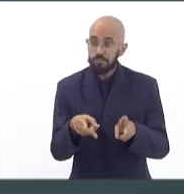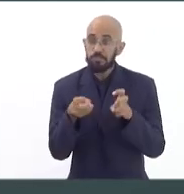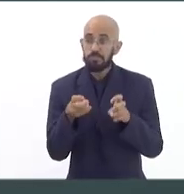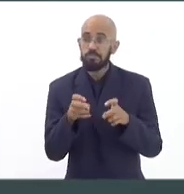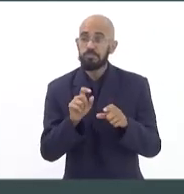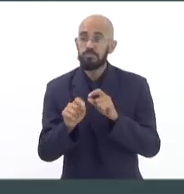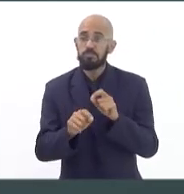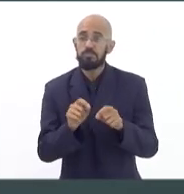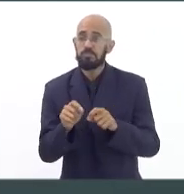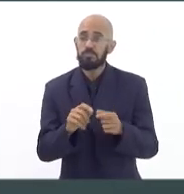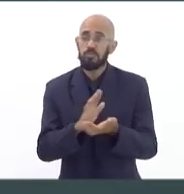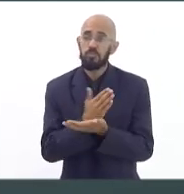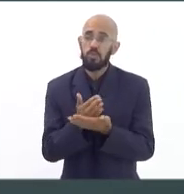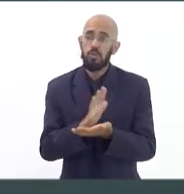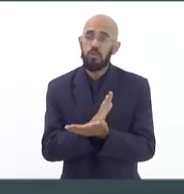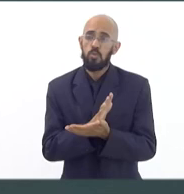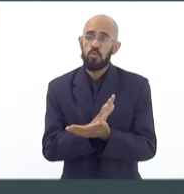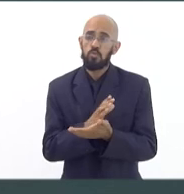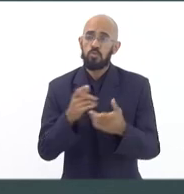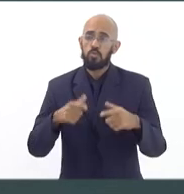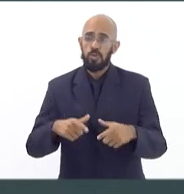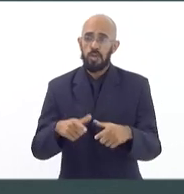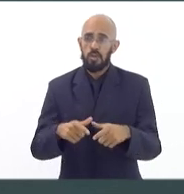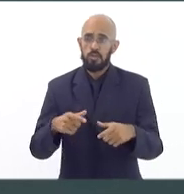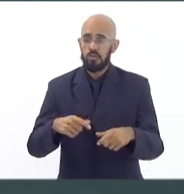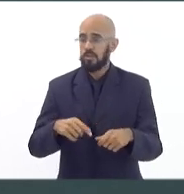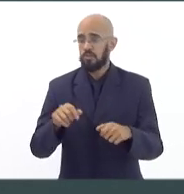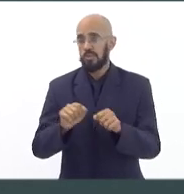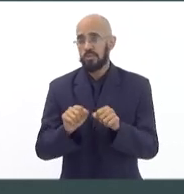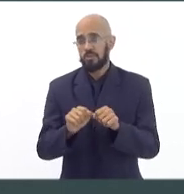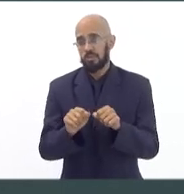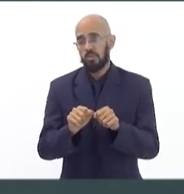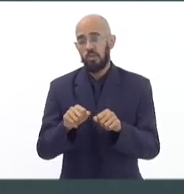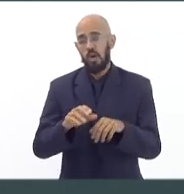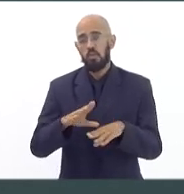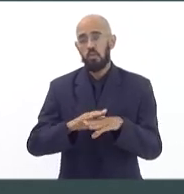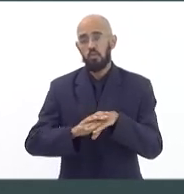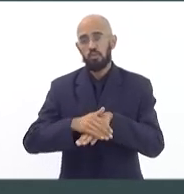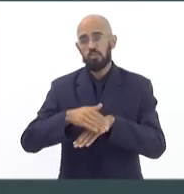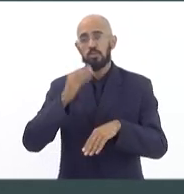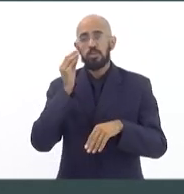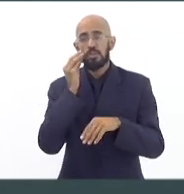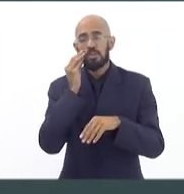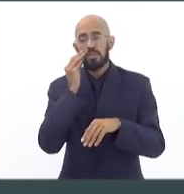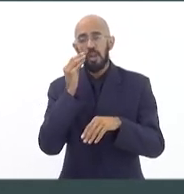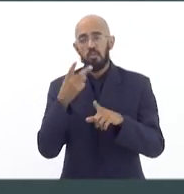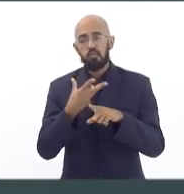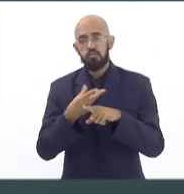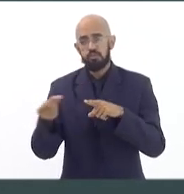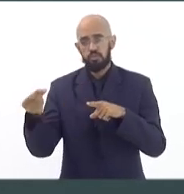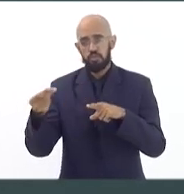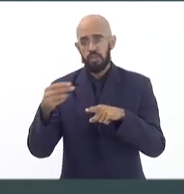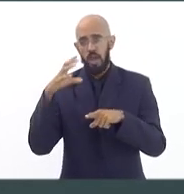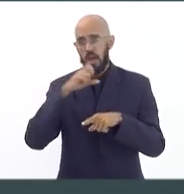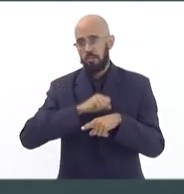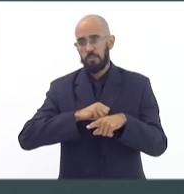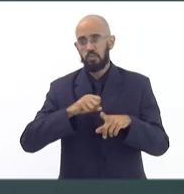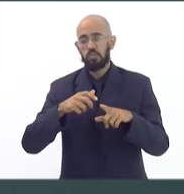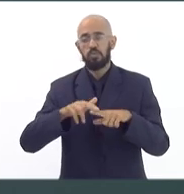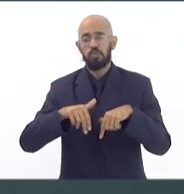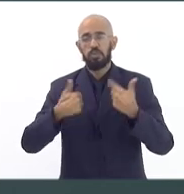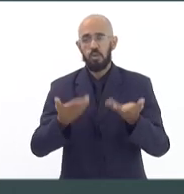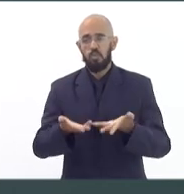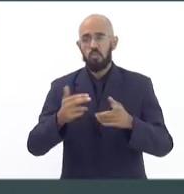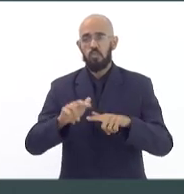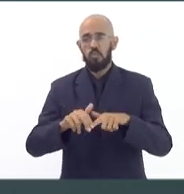velhos só funcionava anoite net forma tentar fugir na nossa fiscalização então a gente passou também atuar